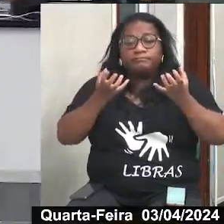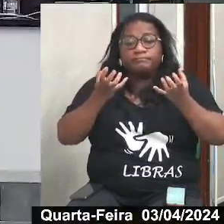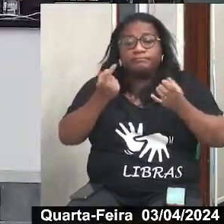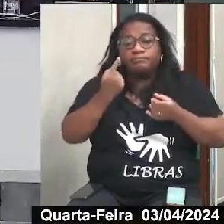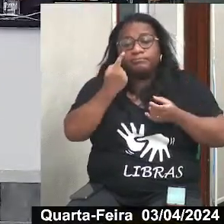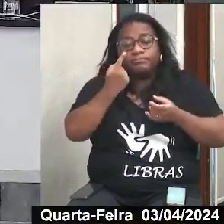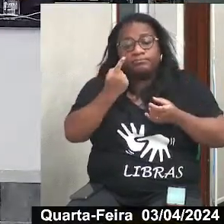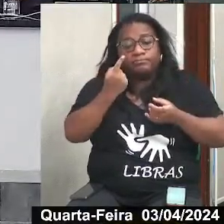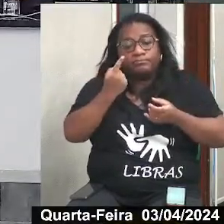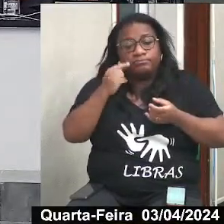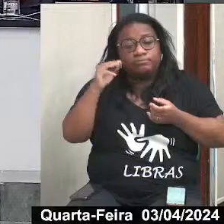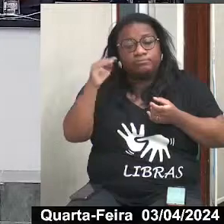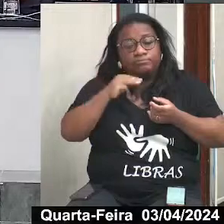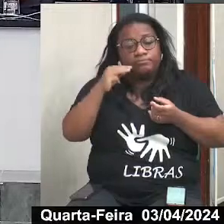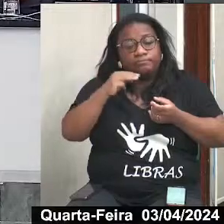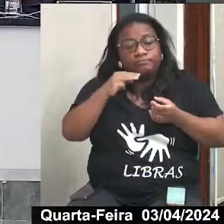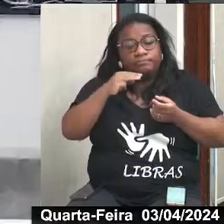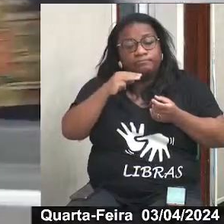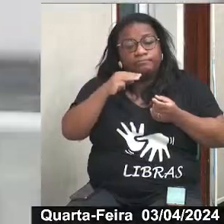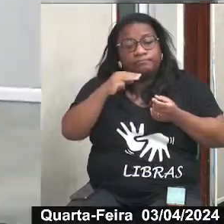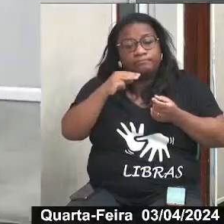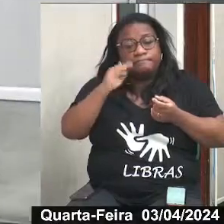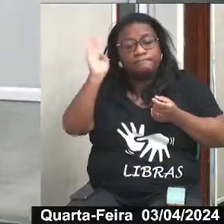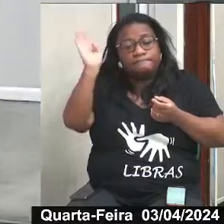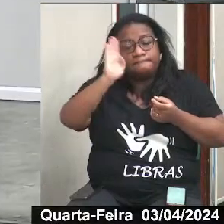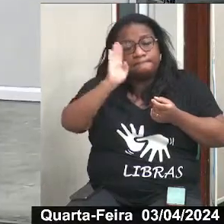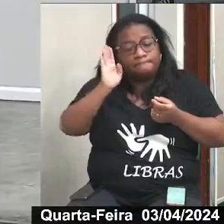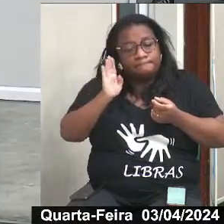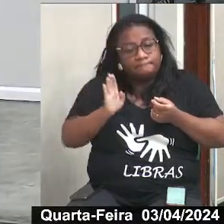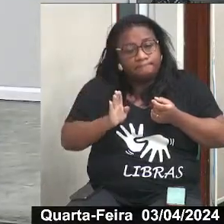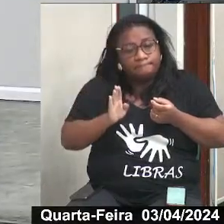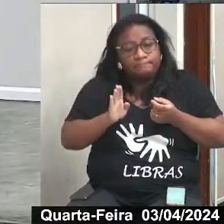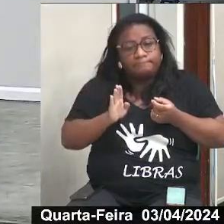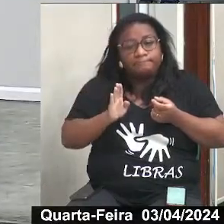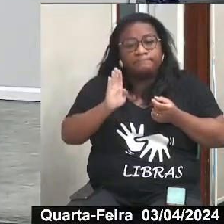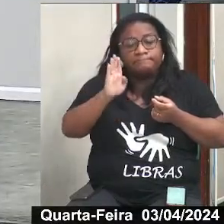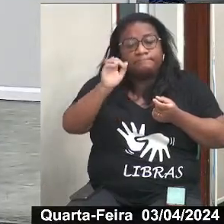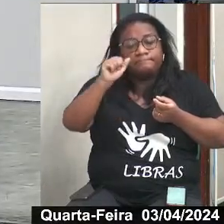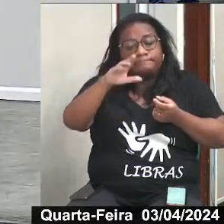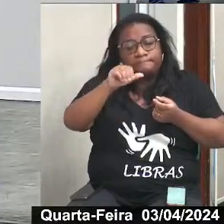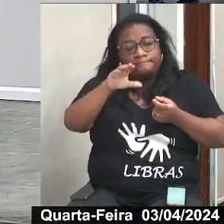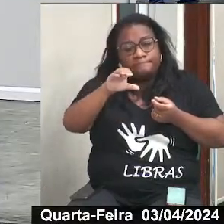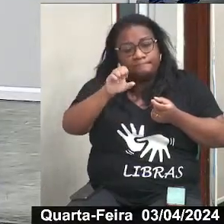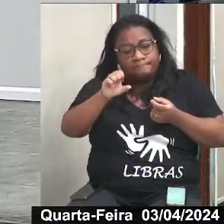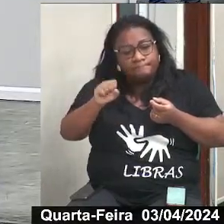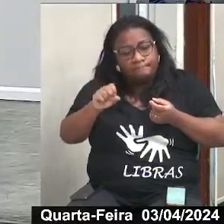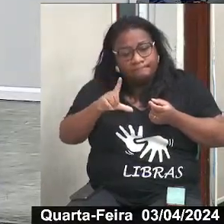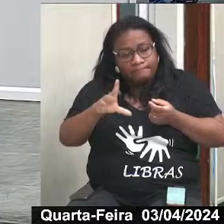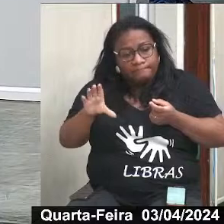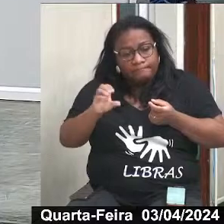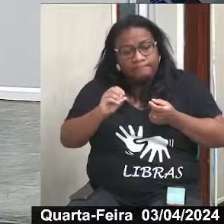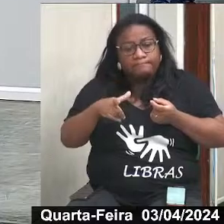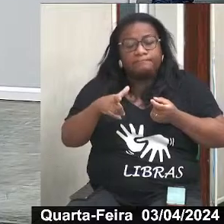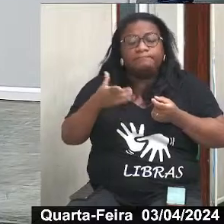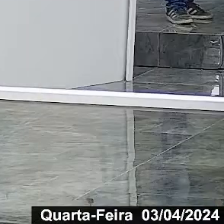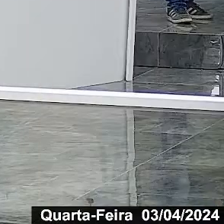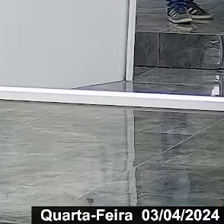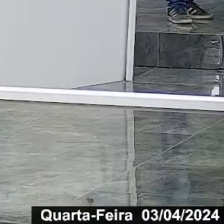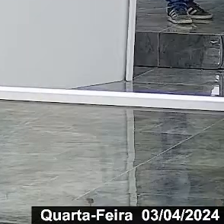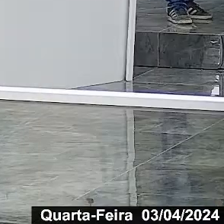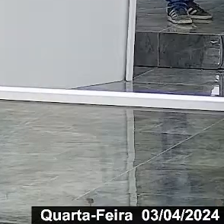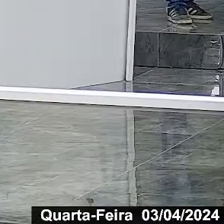solicitar um minuto de silêncio para o senhor Basílio, um dos moradores antigos ali do Santa Teresa, sogro do nosso amigo